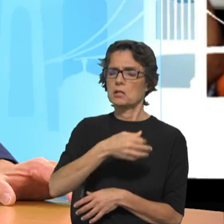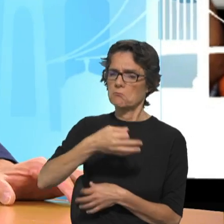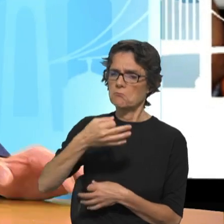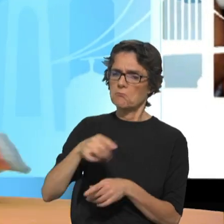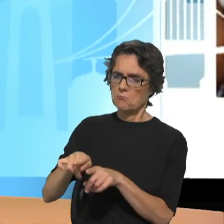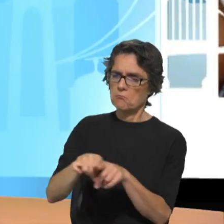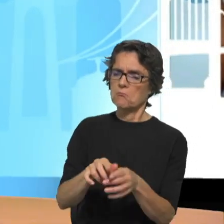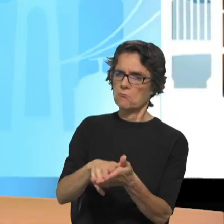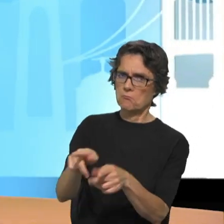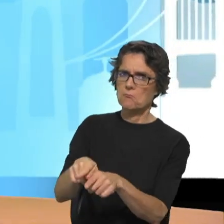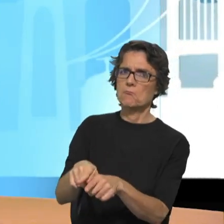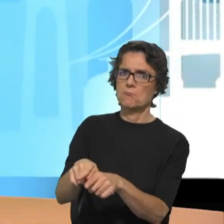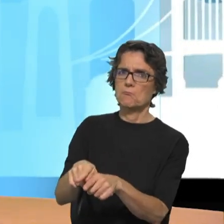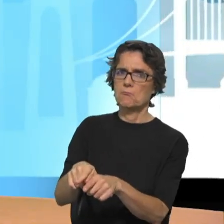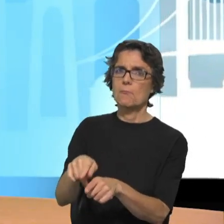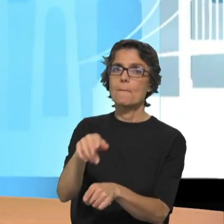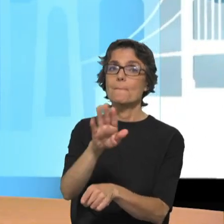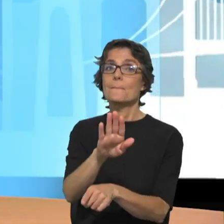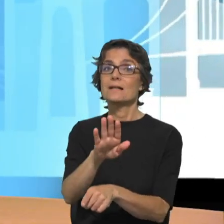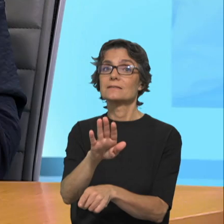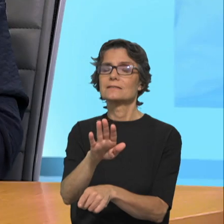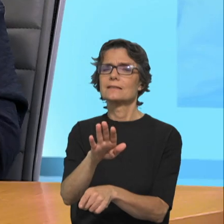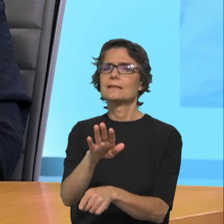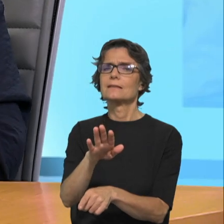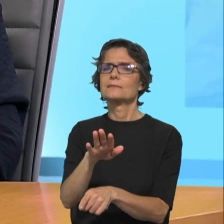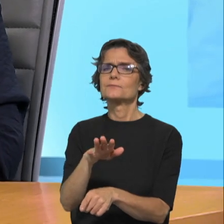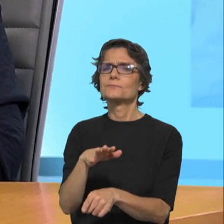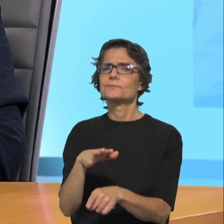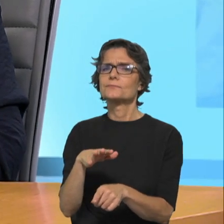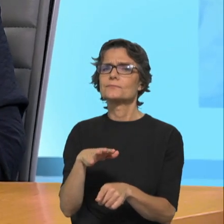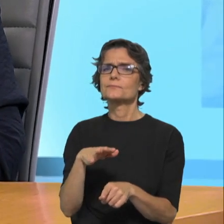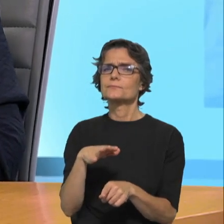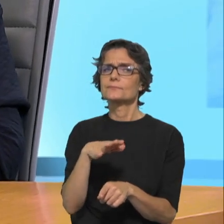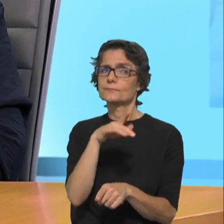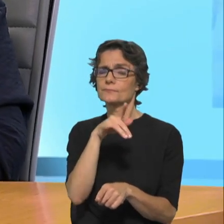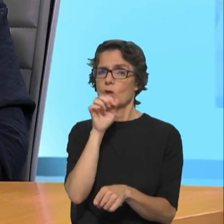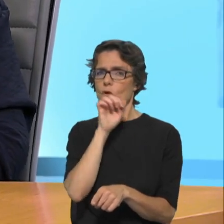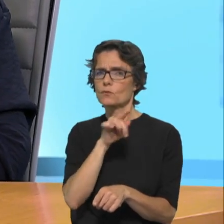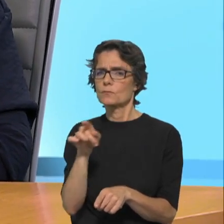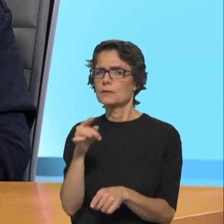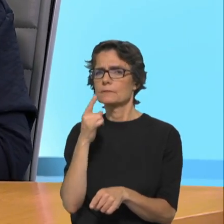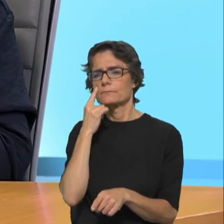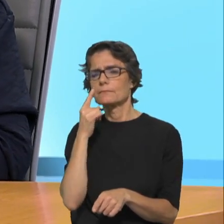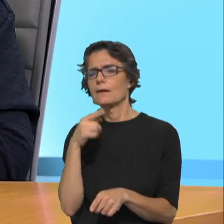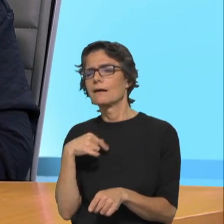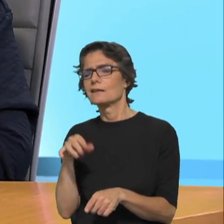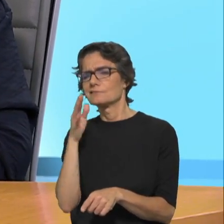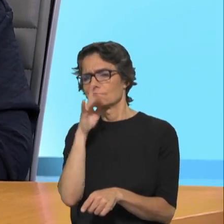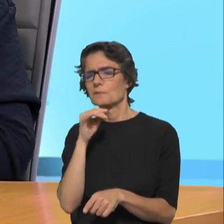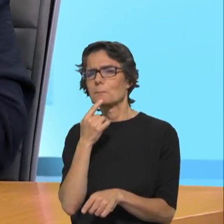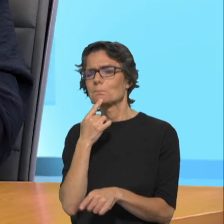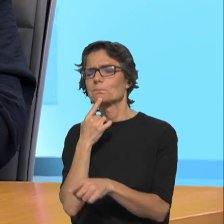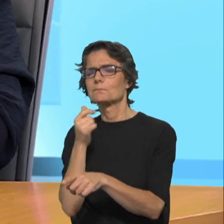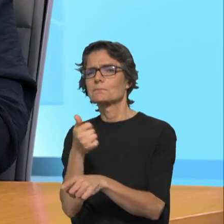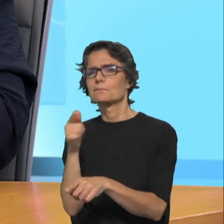pequeno grupo, mas quer imiscuir-se naquilo que elas sentiam e experimentavam como aquilo que tinham recebido de Deus,